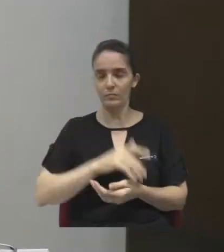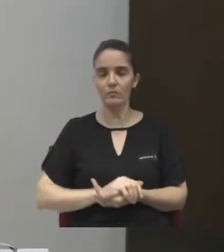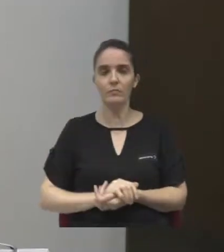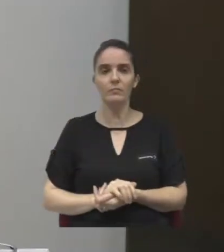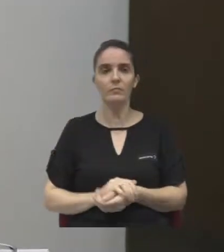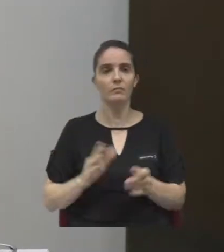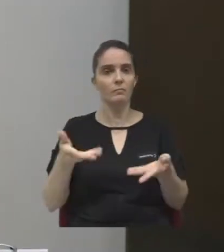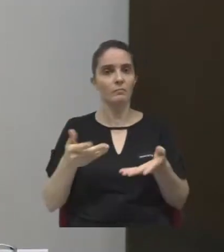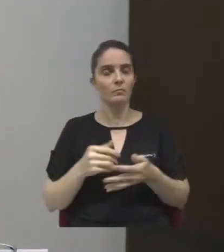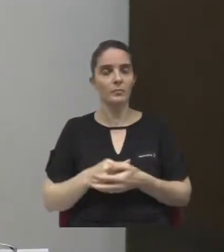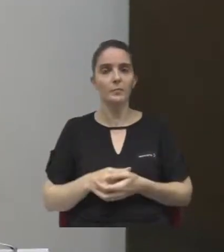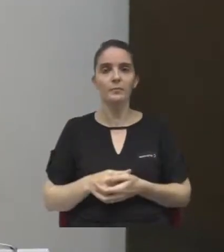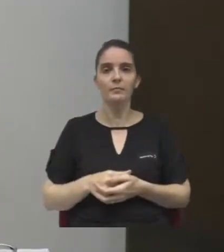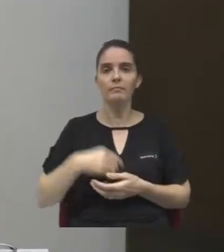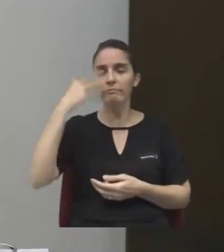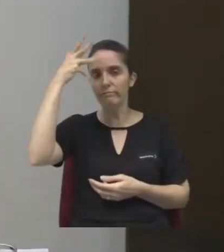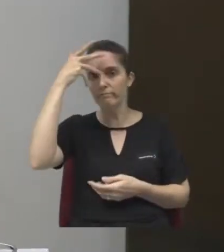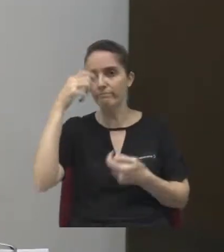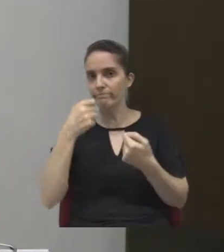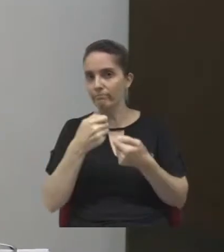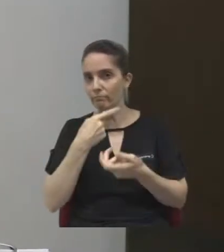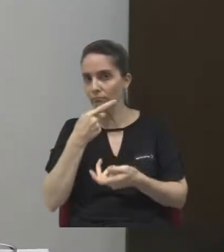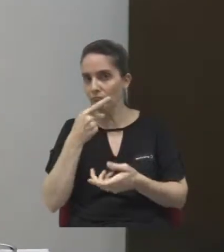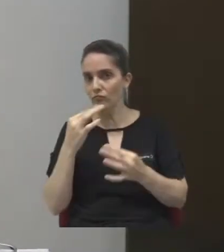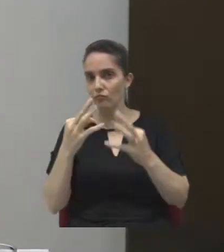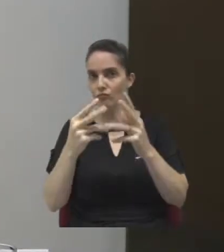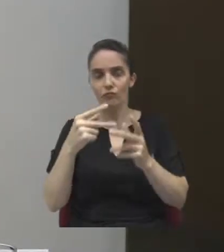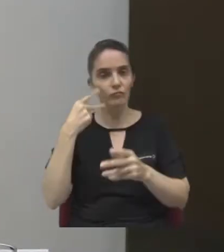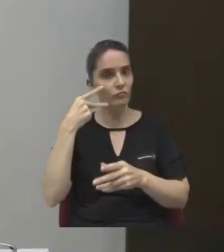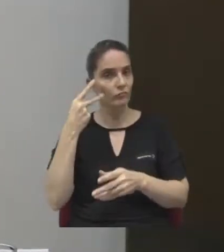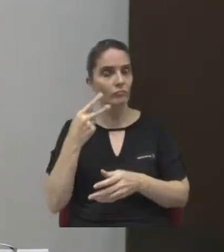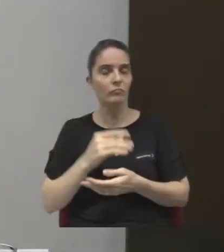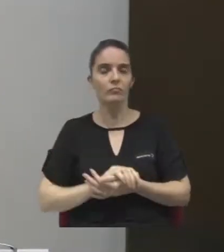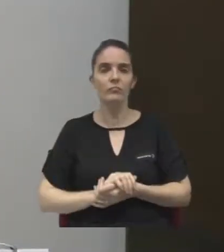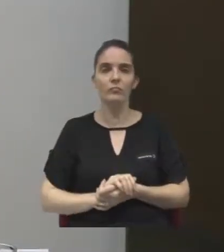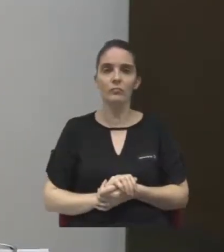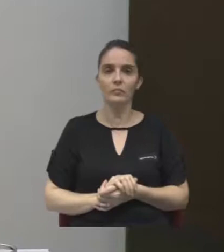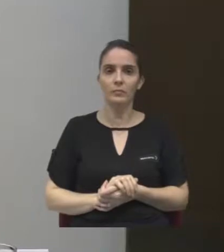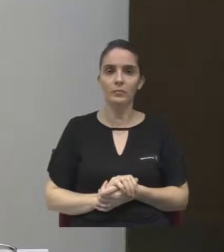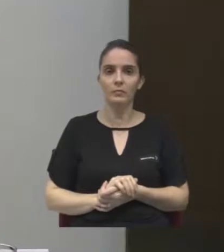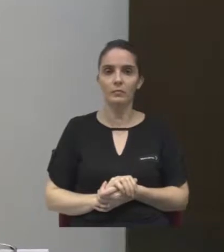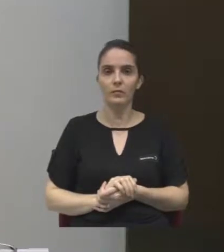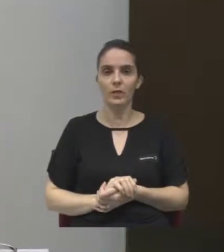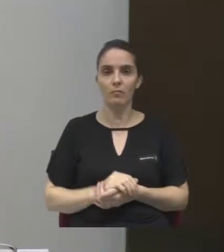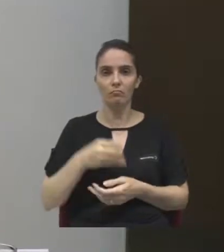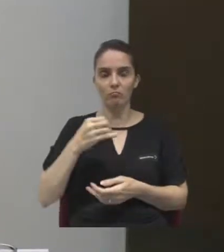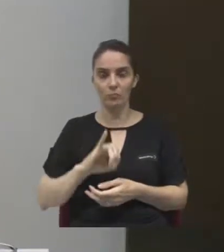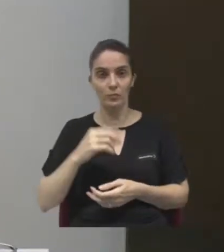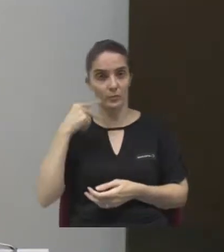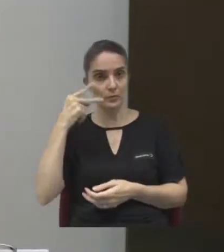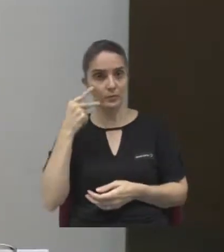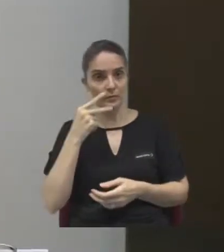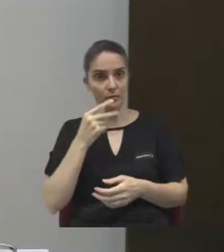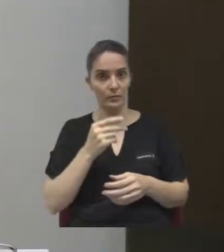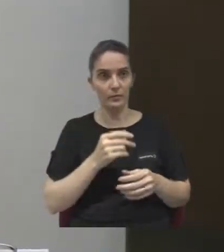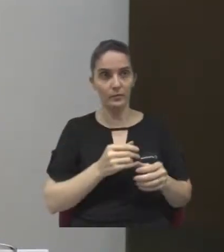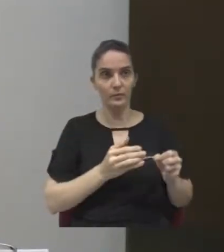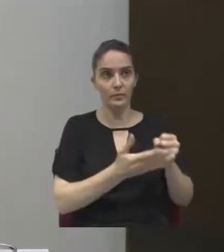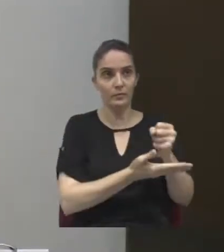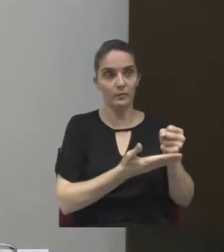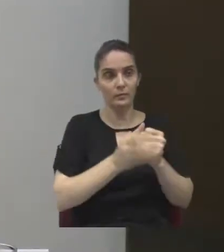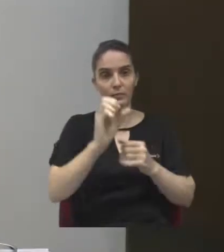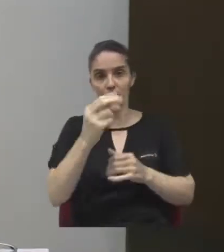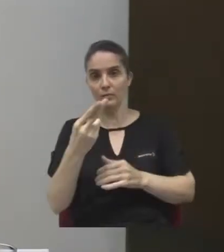e aqui eu tenho que dizer a todos os vereadores e vereadoras, sejam eles da oposição ou da situação, ou